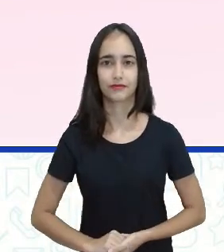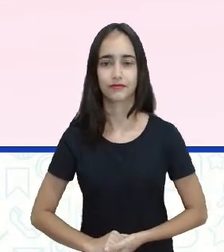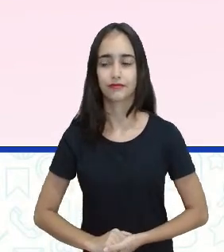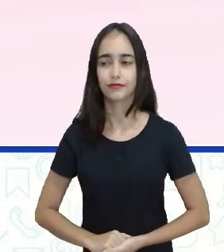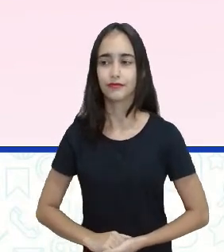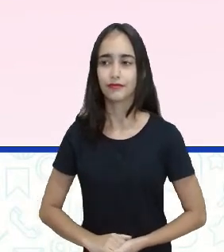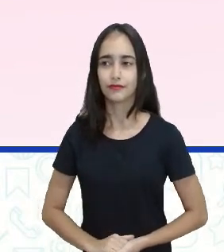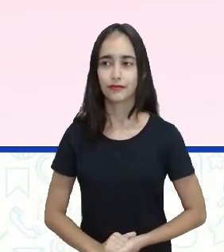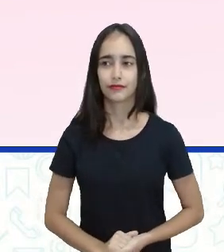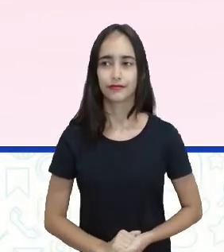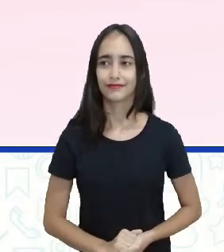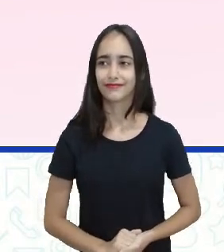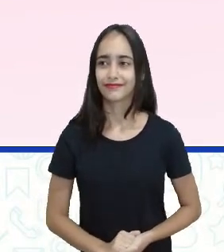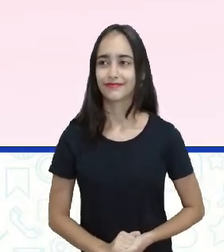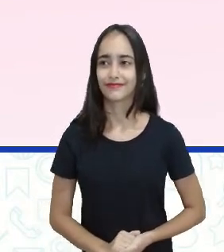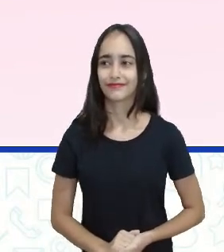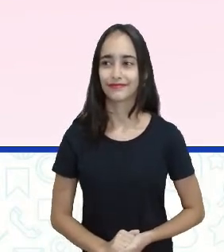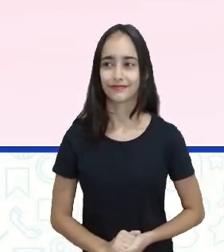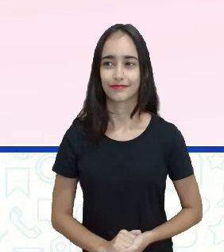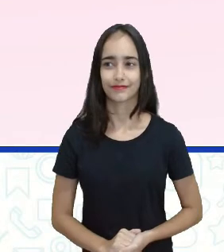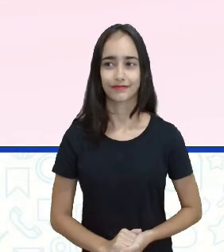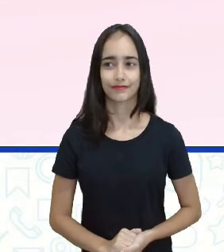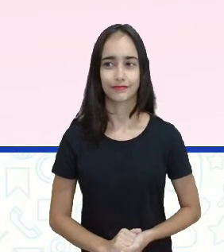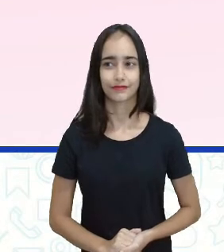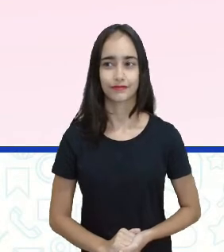Pegou não.